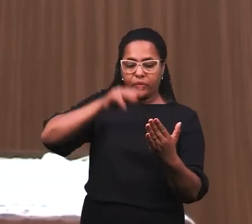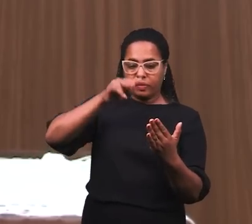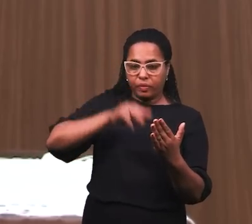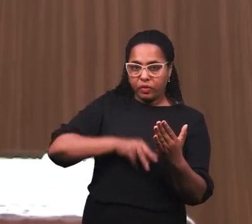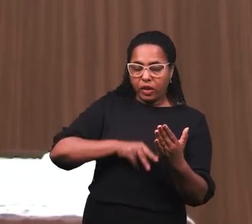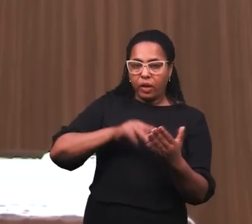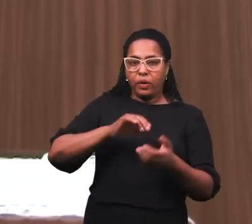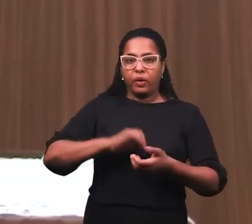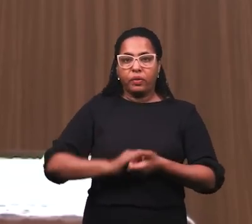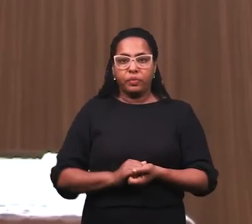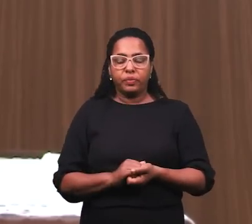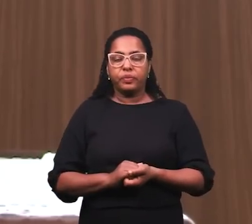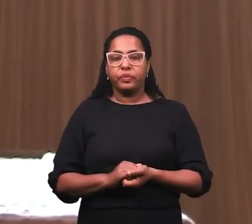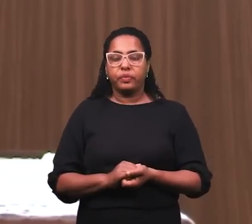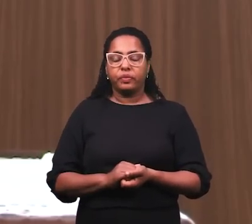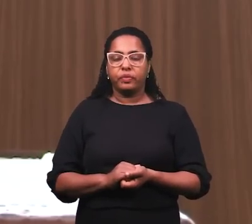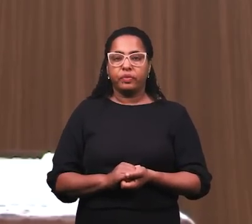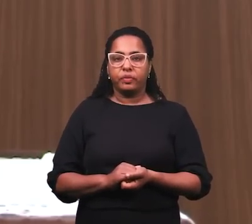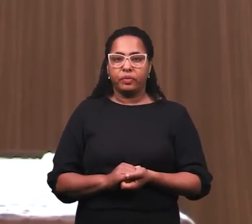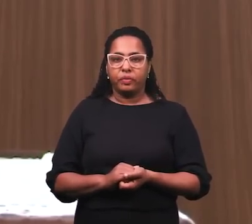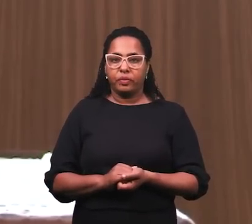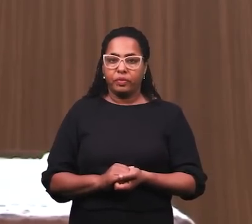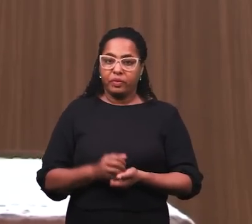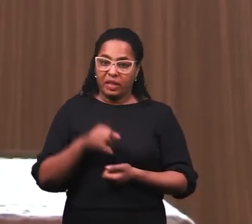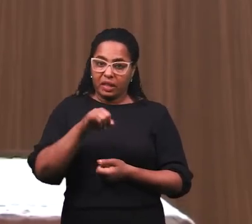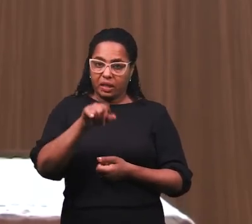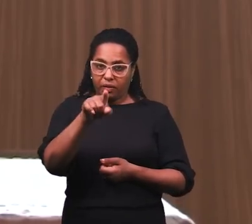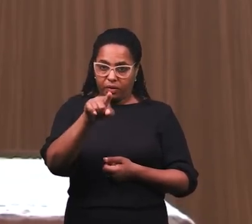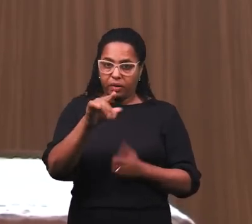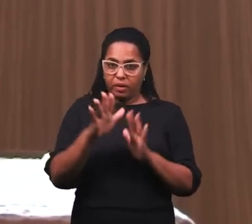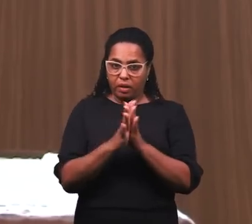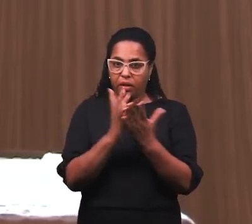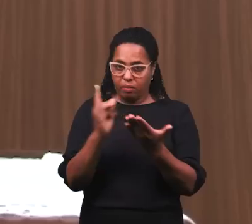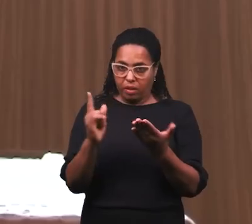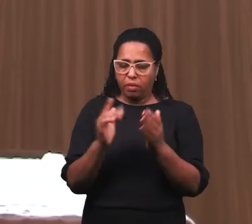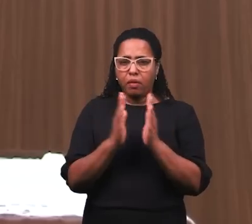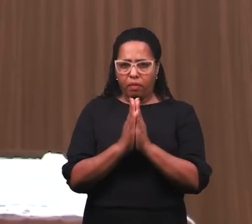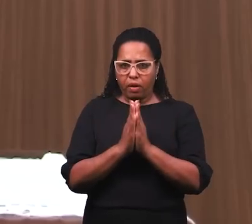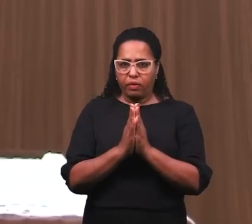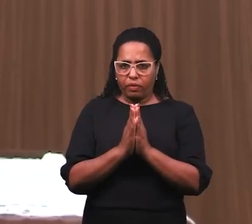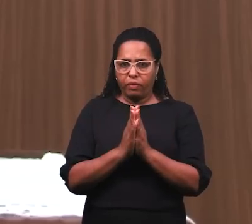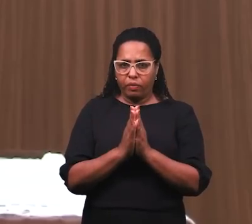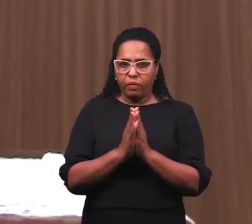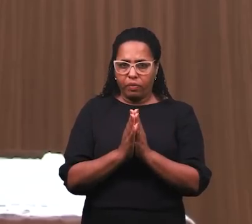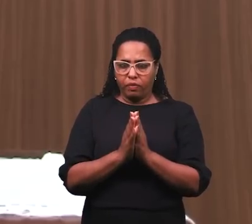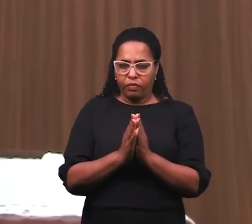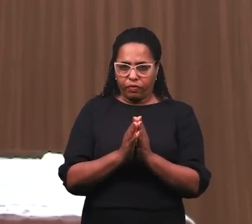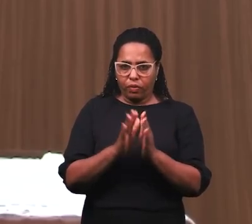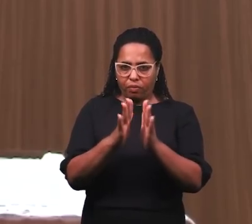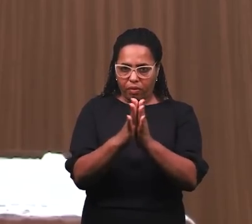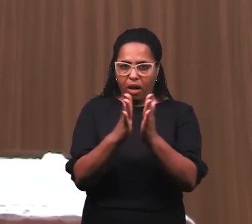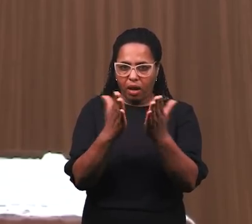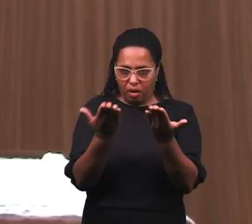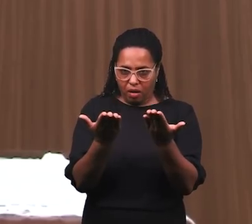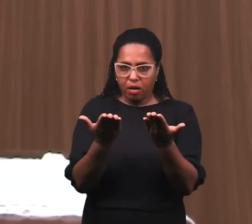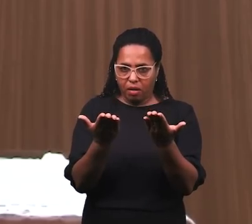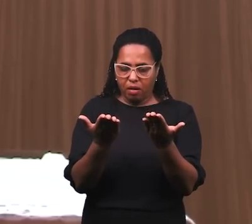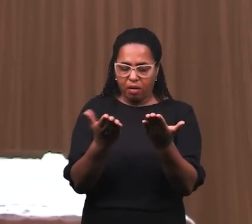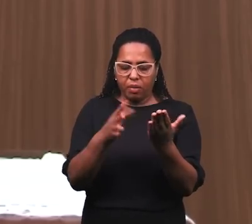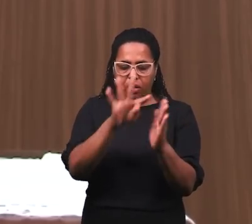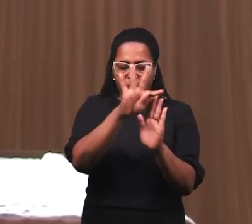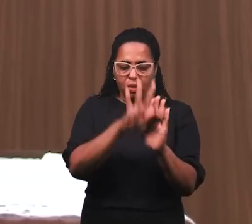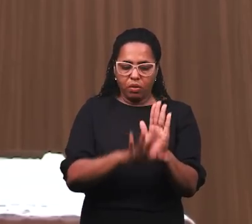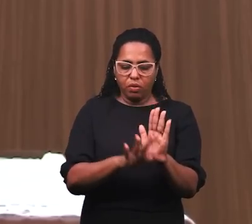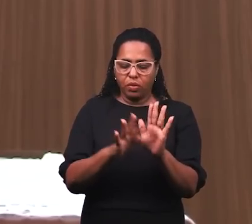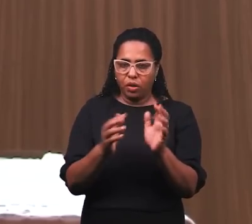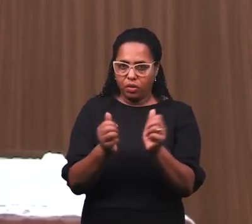abrir as nossas Bíblias. Se você estiver com a sua Bíblia, por favor, convidamos aqui, abra e faça a leitura do texto